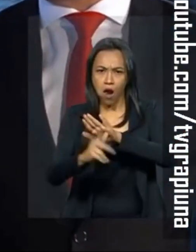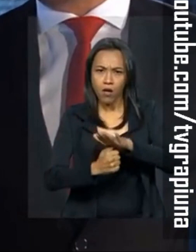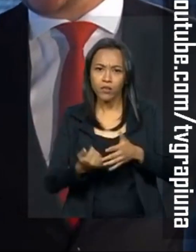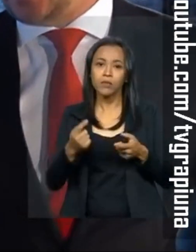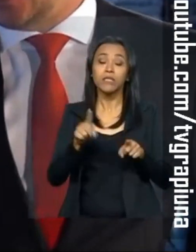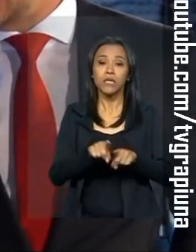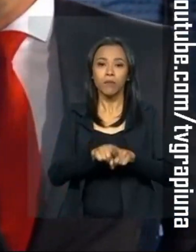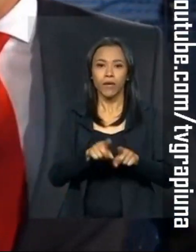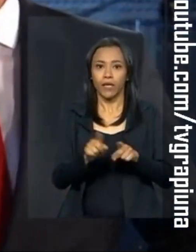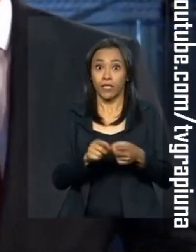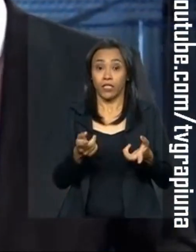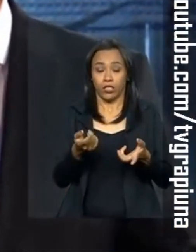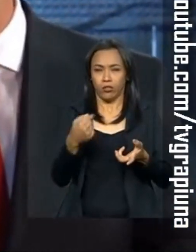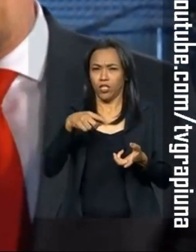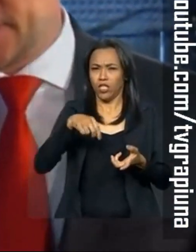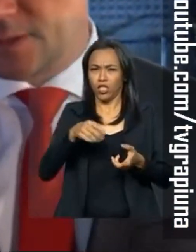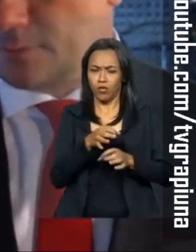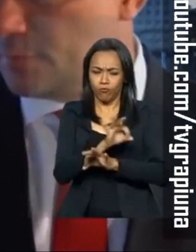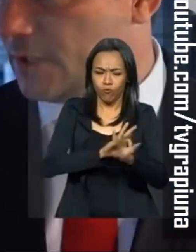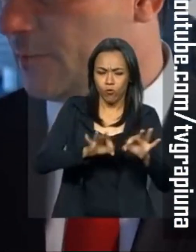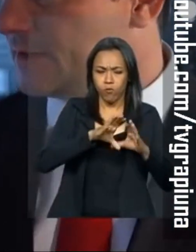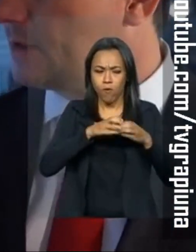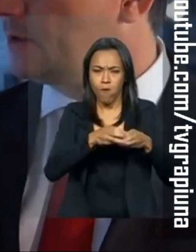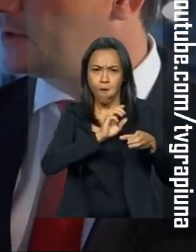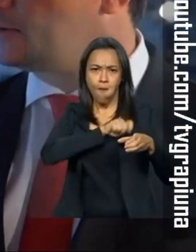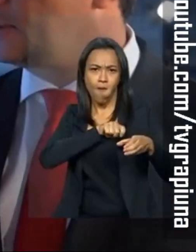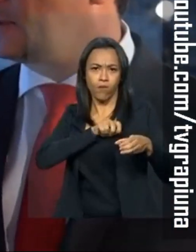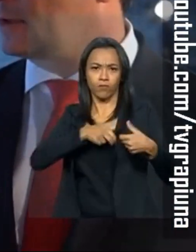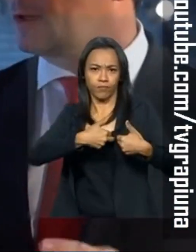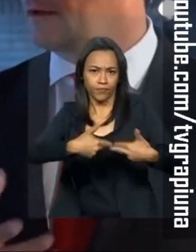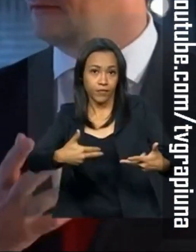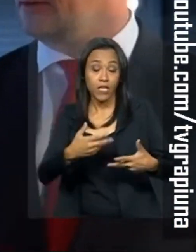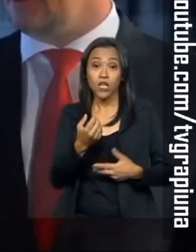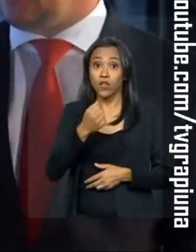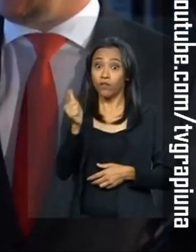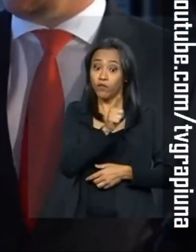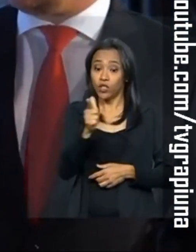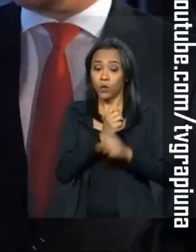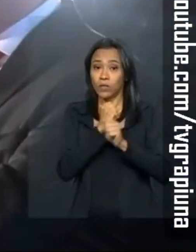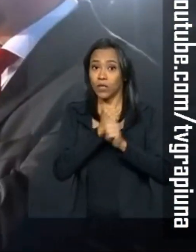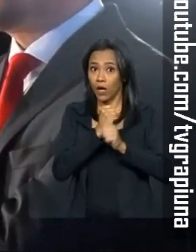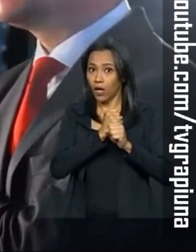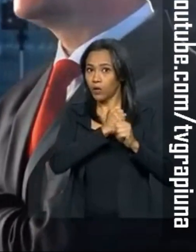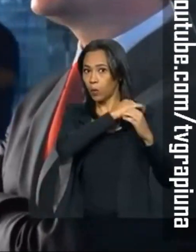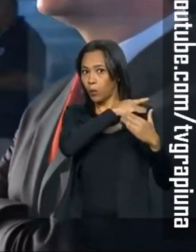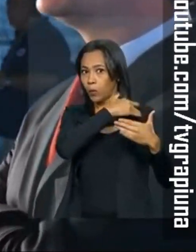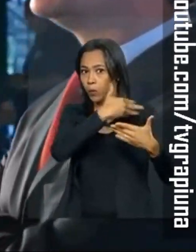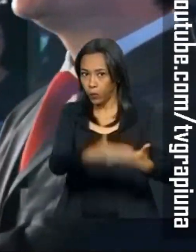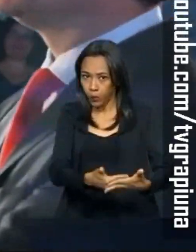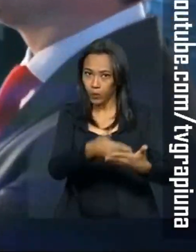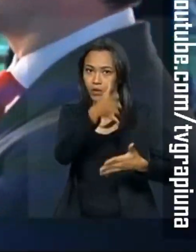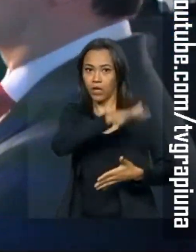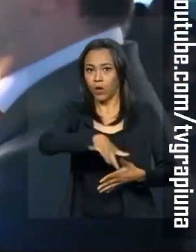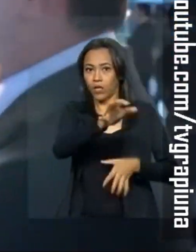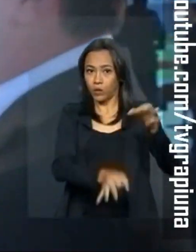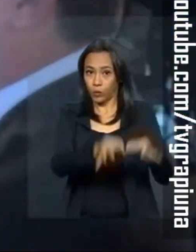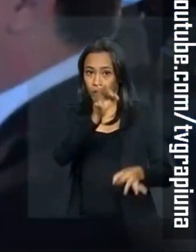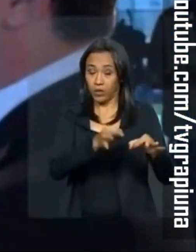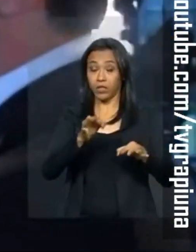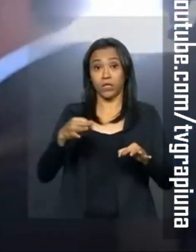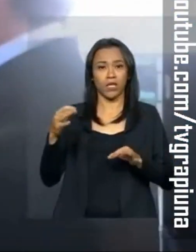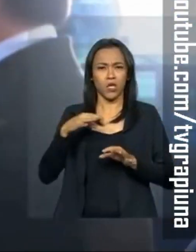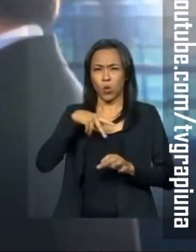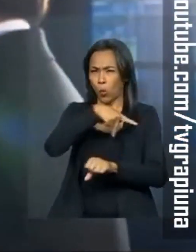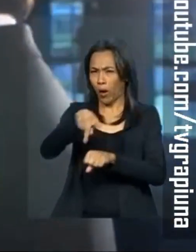sábado no encontro com governadores do sul e sudeste em foz do iguaçu no paraná muro também disse que o